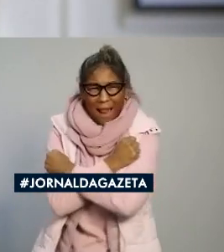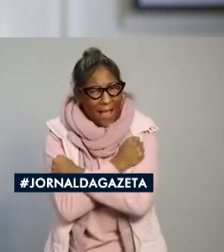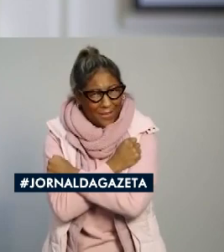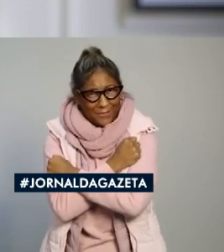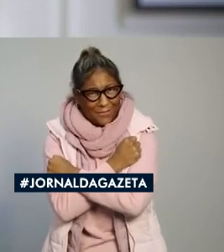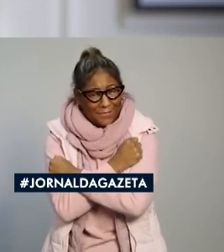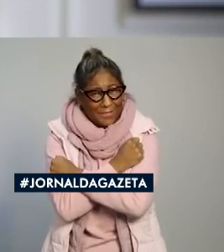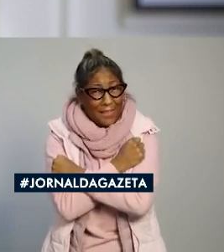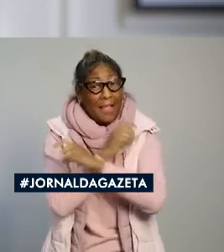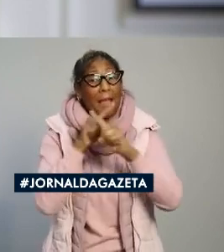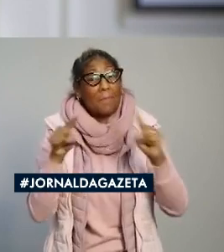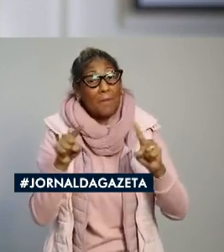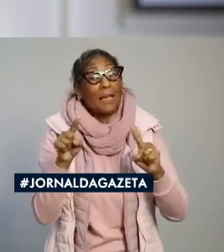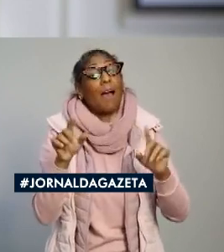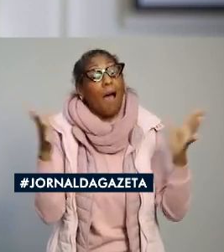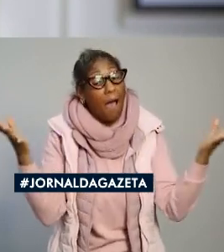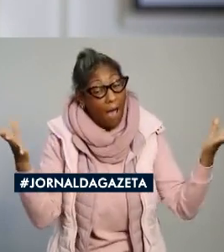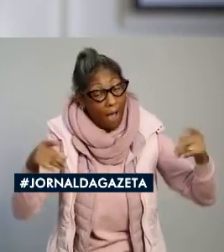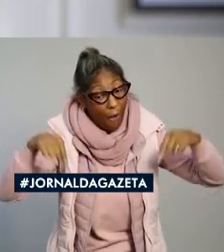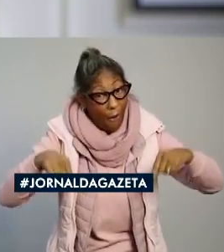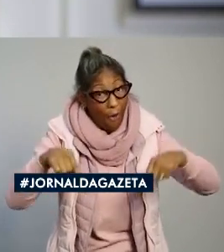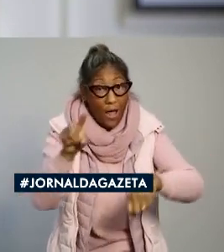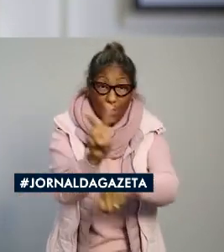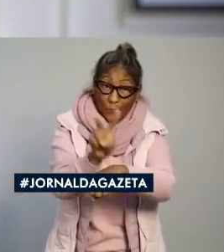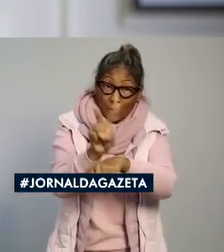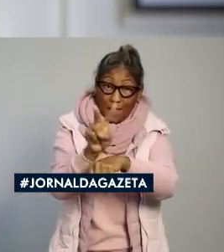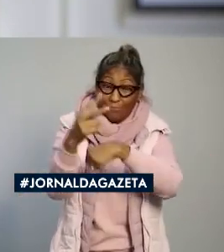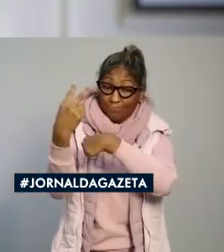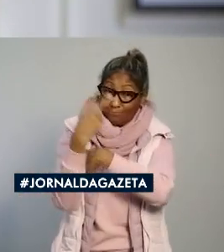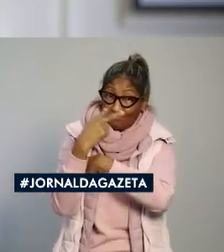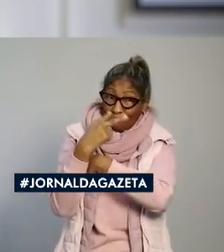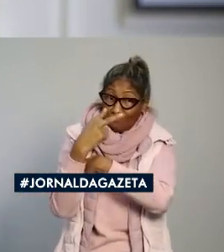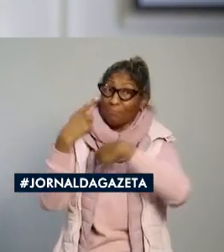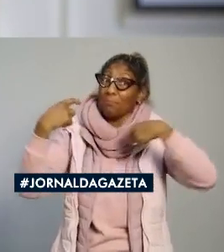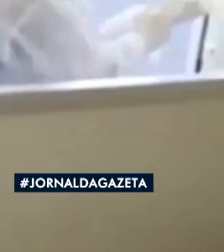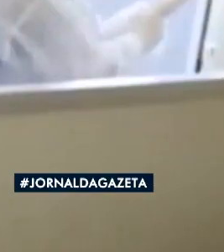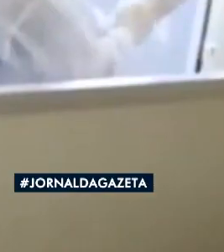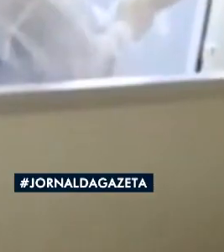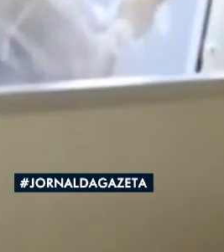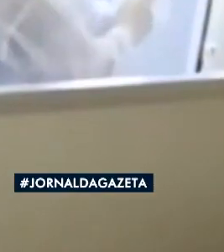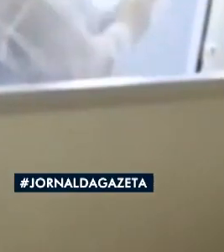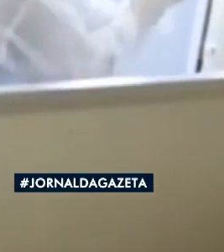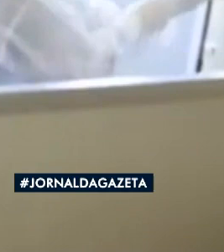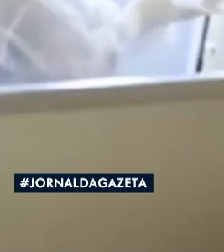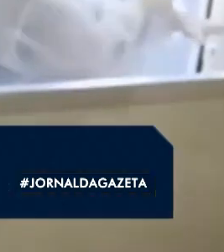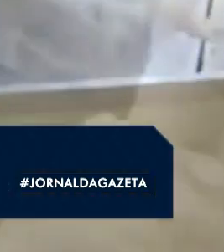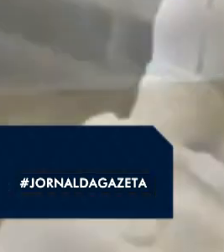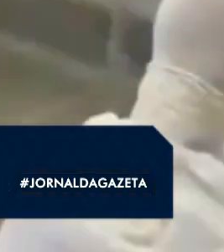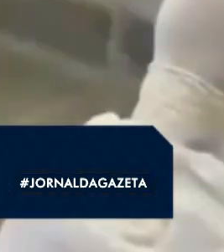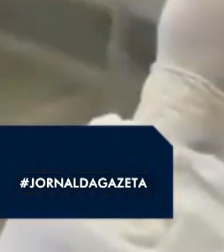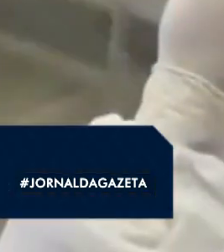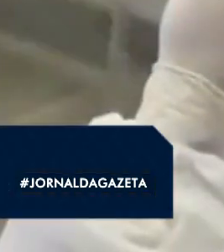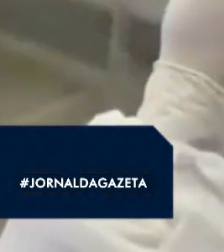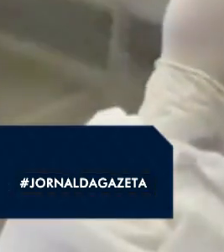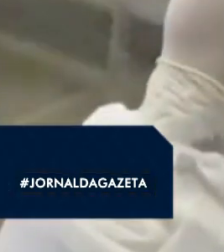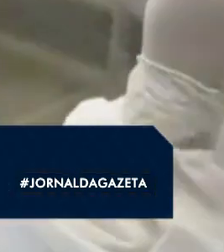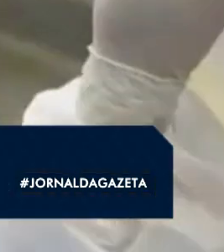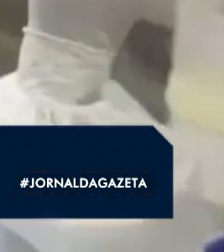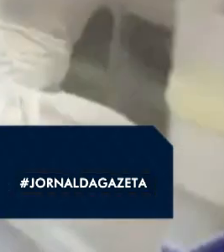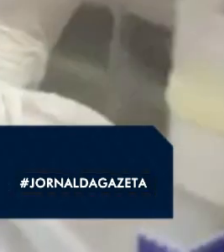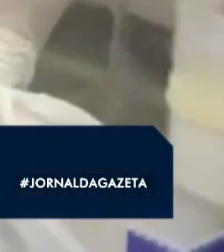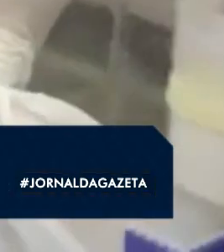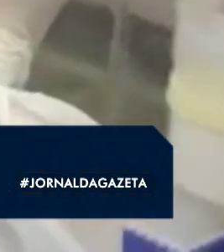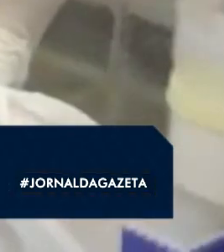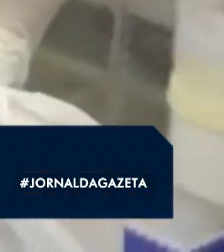abraços. Mas ainda precisamos de mais cuidado e de proteção. O Rio Grande do Sul tem 636